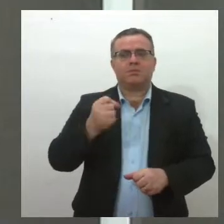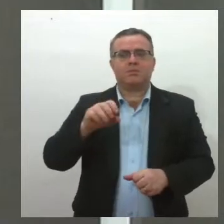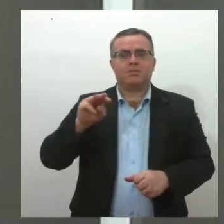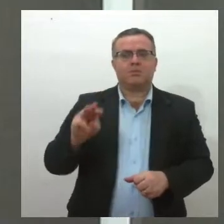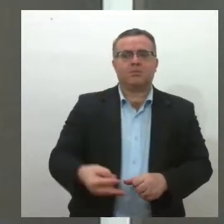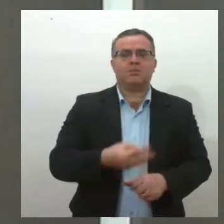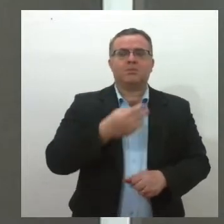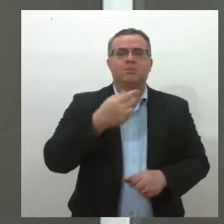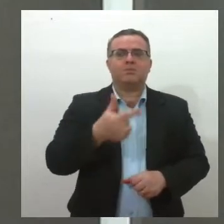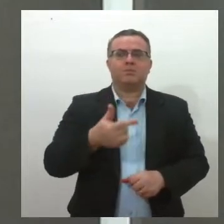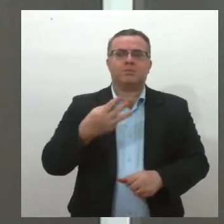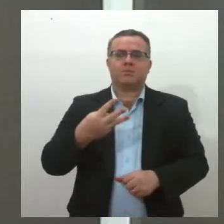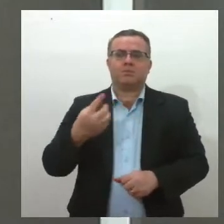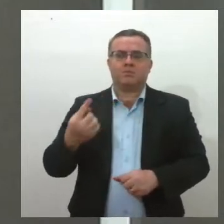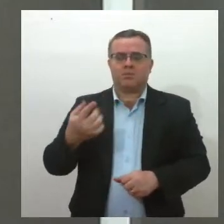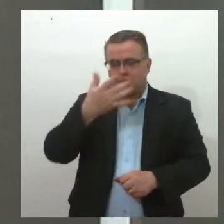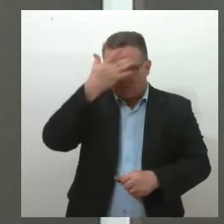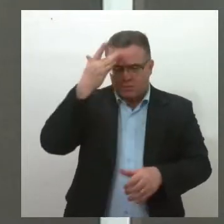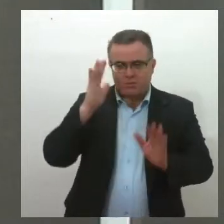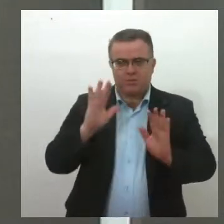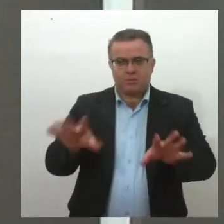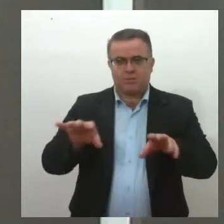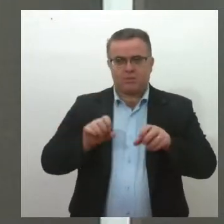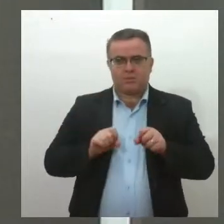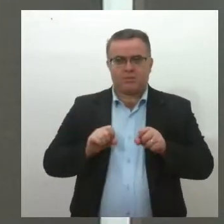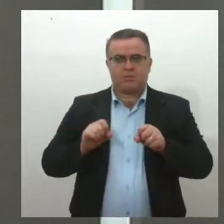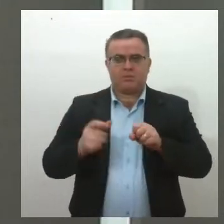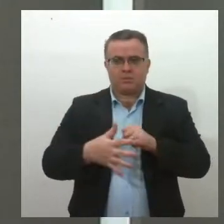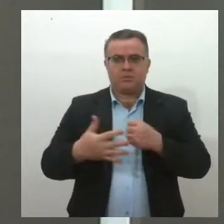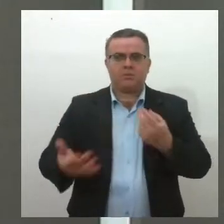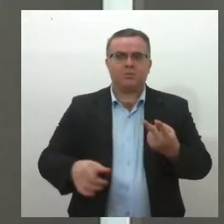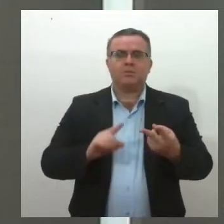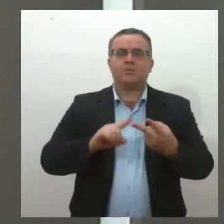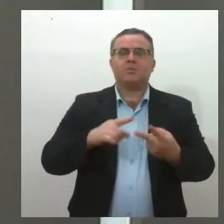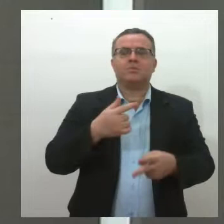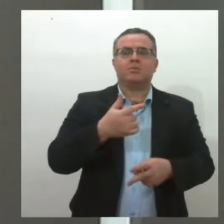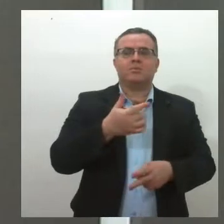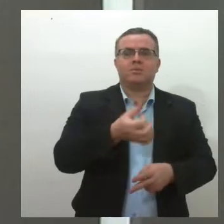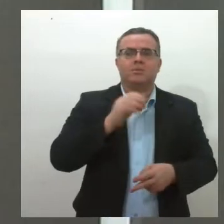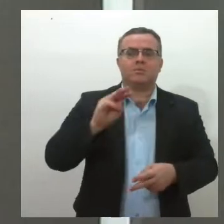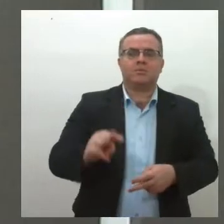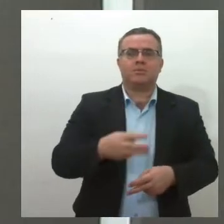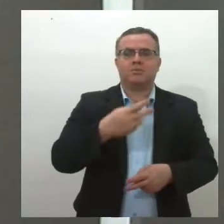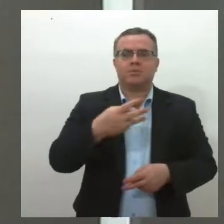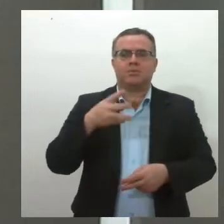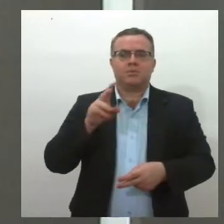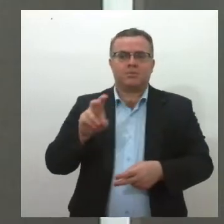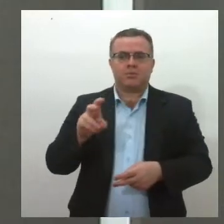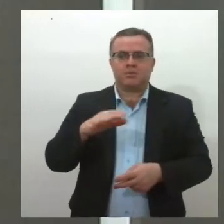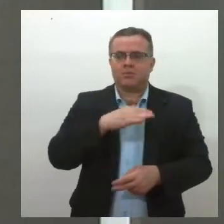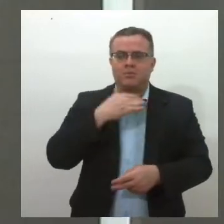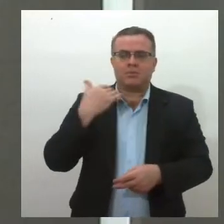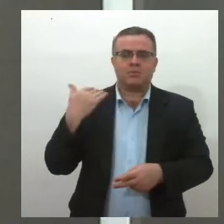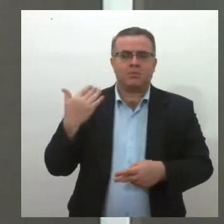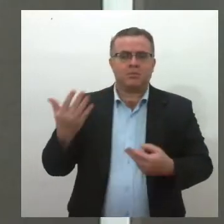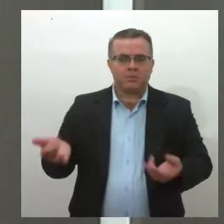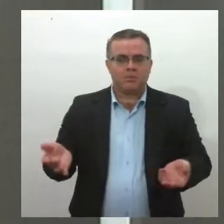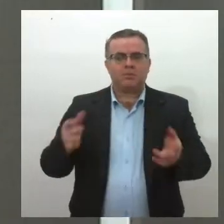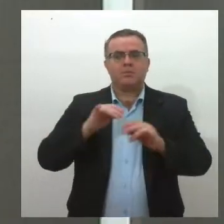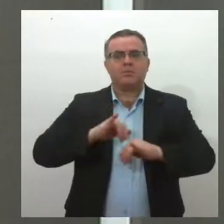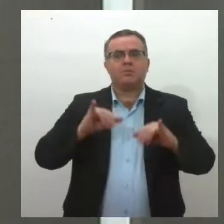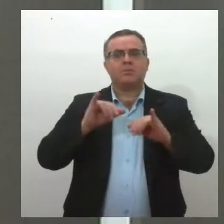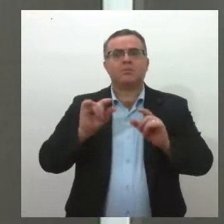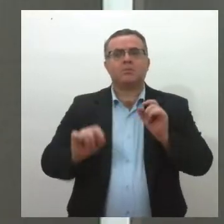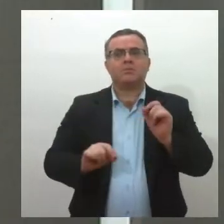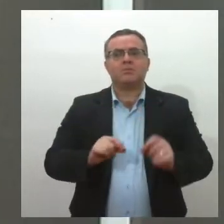278.631 pessoas testaram positivo para a doença e 6.035 morreram. Ainda segundo o boletim do estado, 21